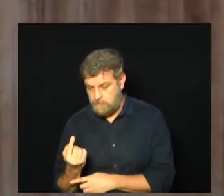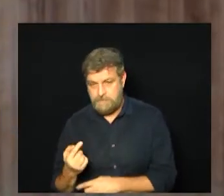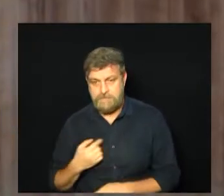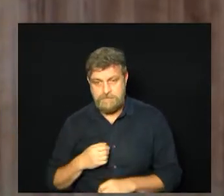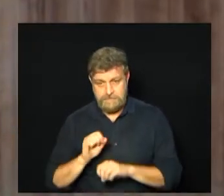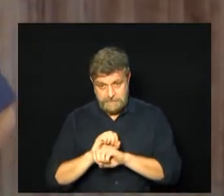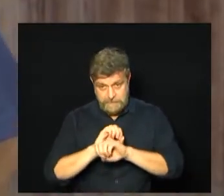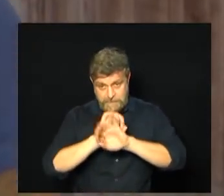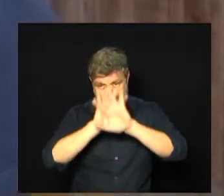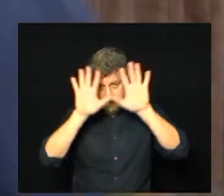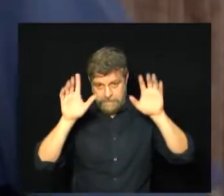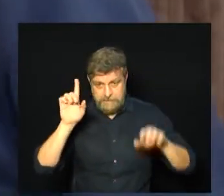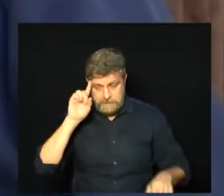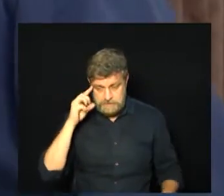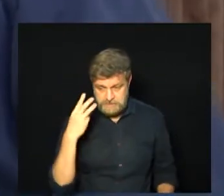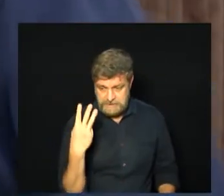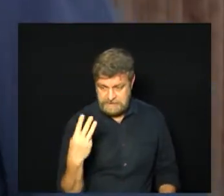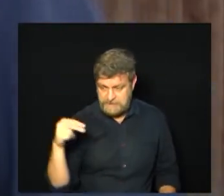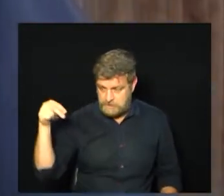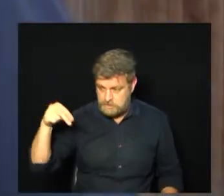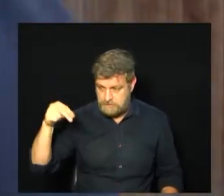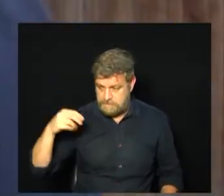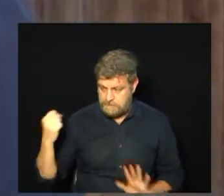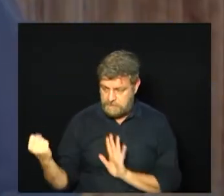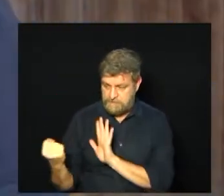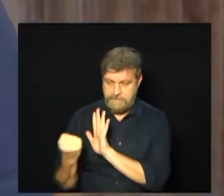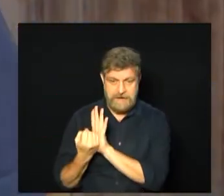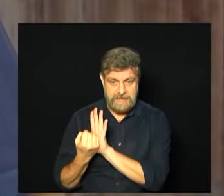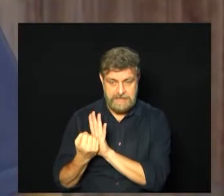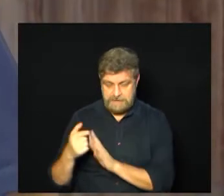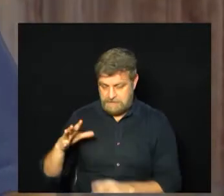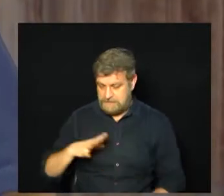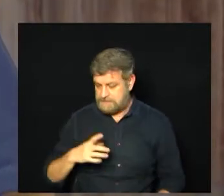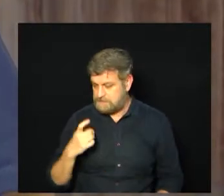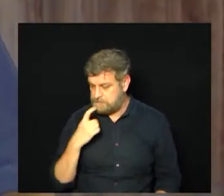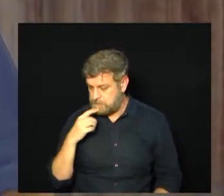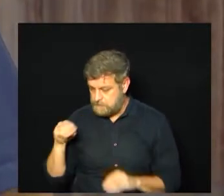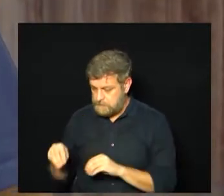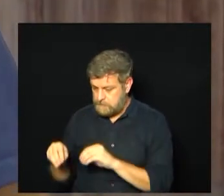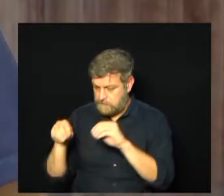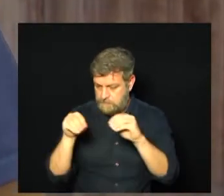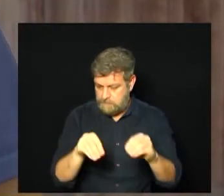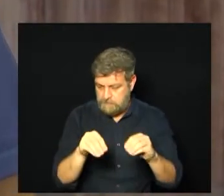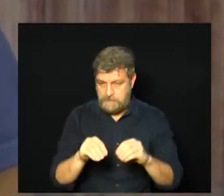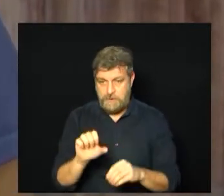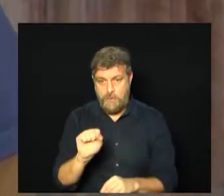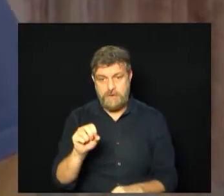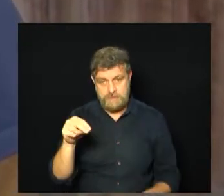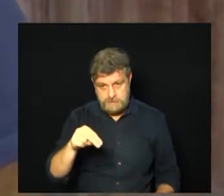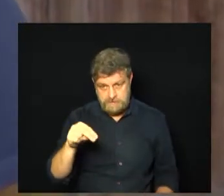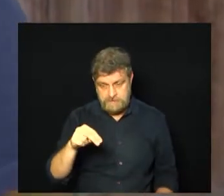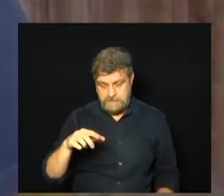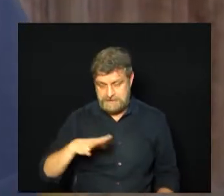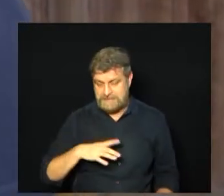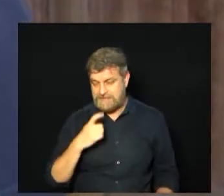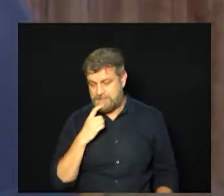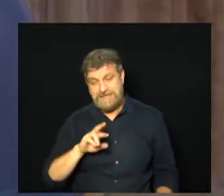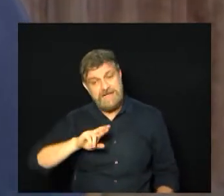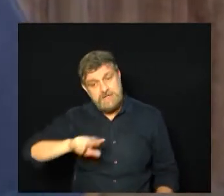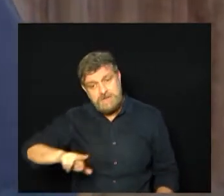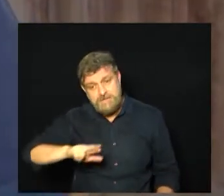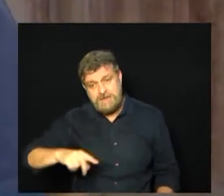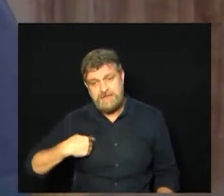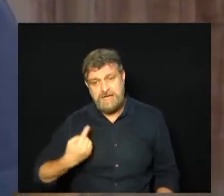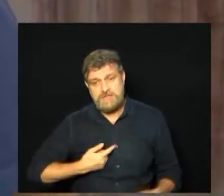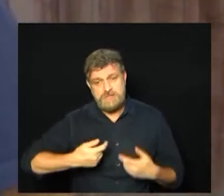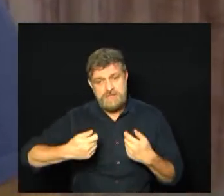esclarecer que esse dia 3 de novembro que ficou marcado, na verdade, aqui em Campinas foi um pouquinho diferente. Campinas foi diferente porque a gente